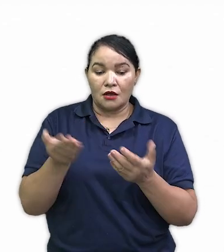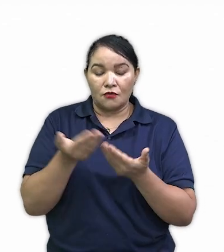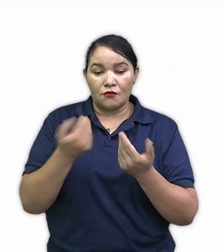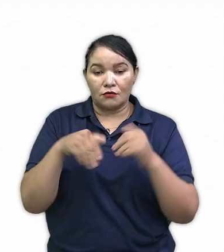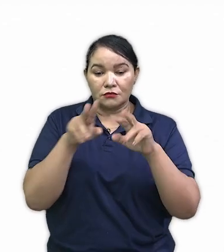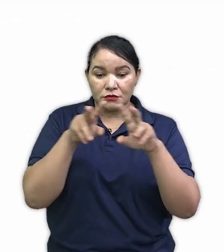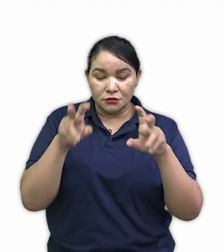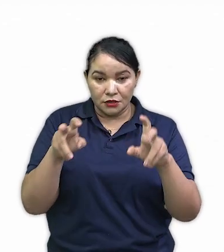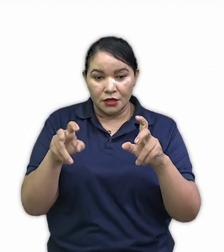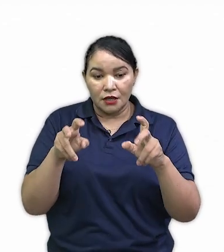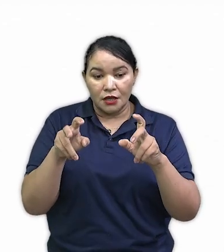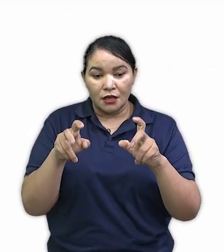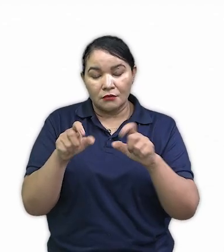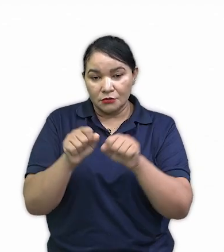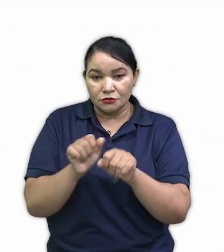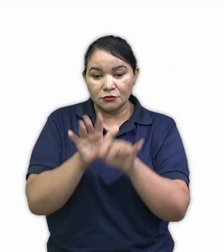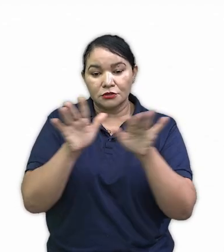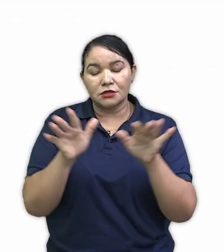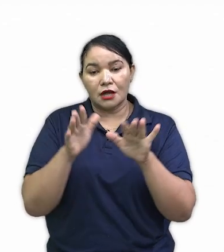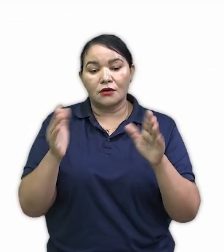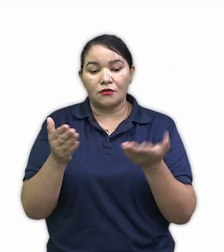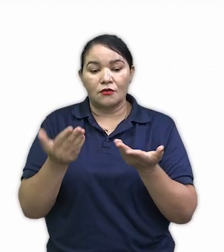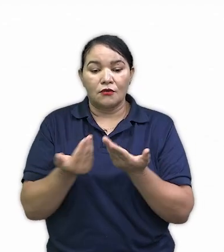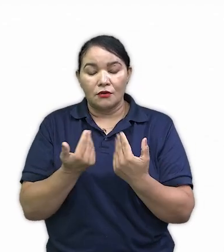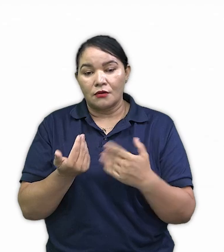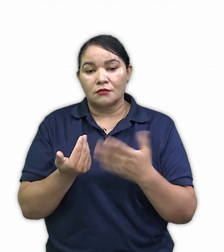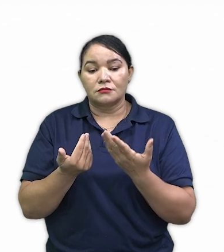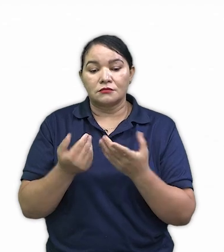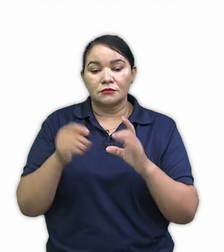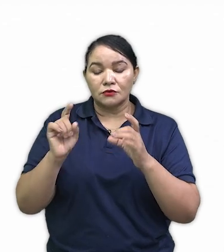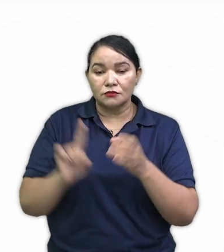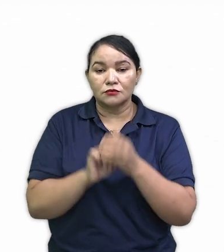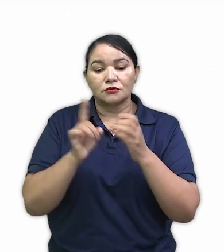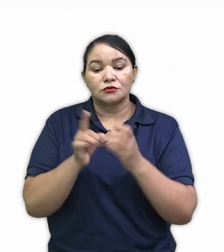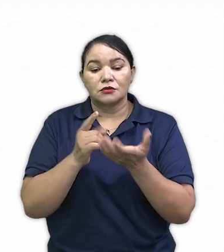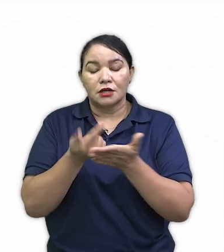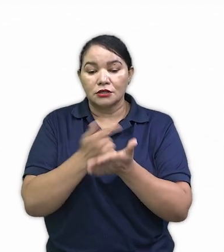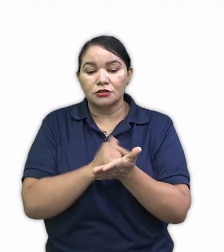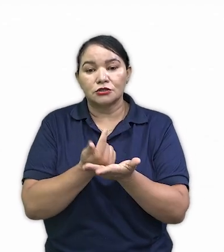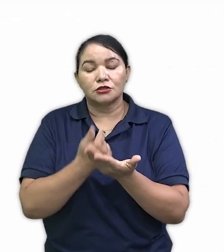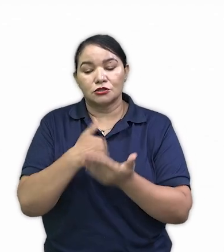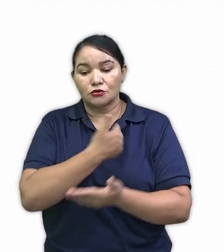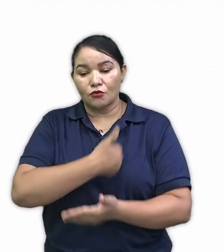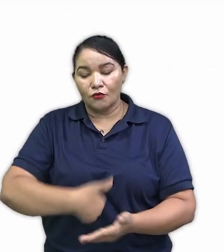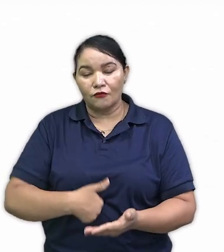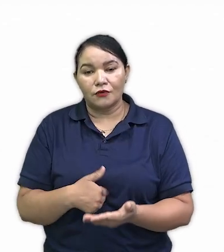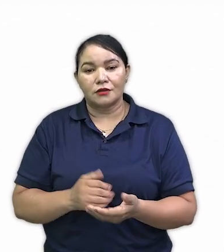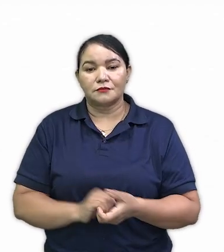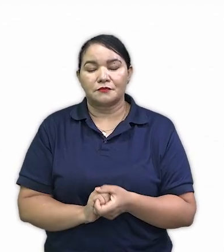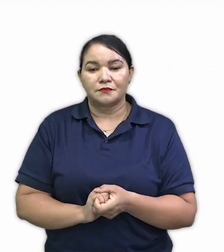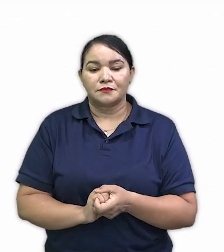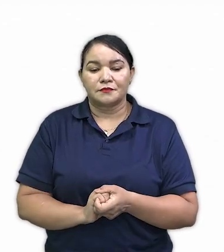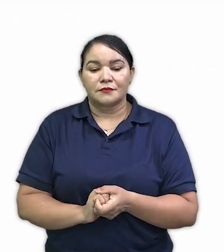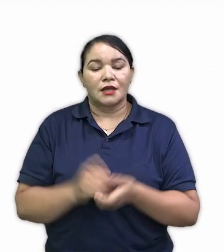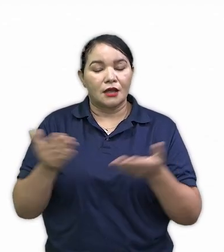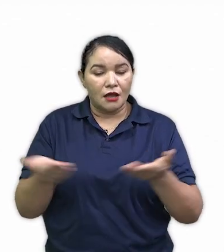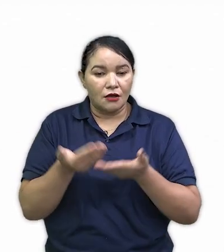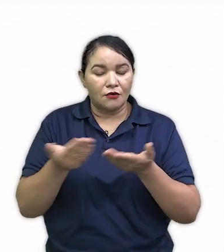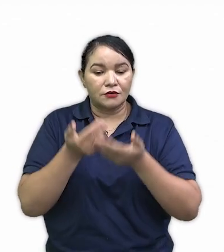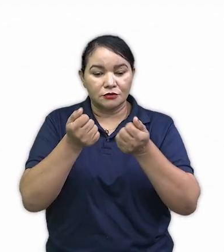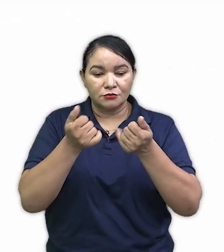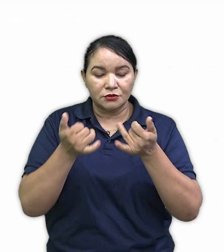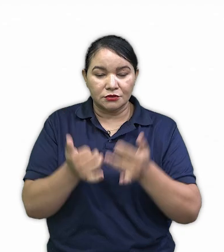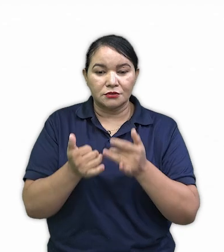tema passa a ocupar, por exemplo, as agendas governamentais. Até lá não se preocupava muito com isso. Então, é